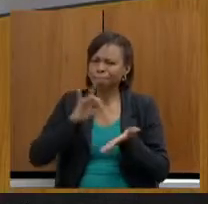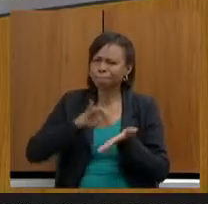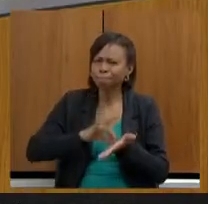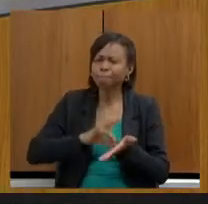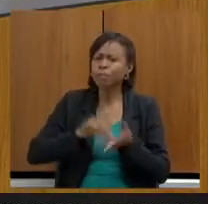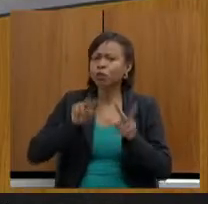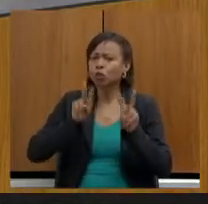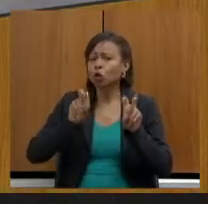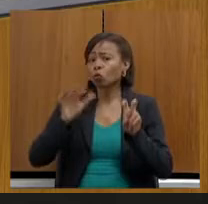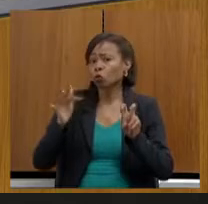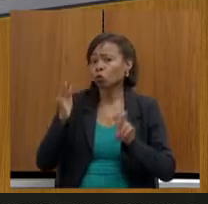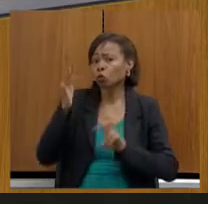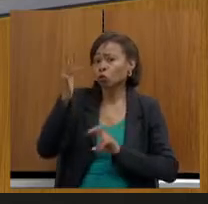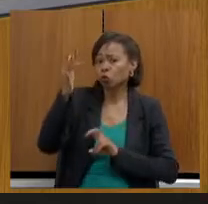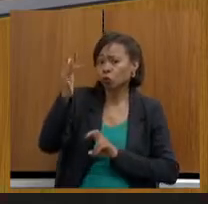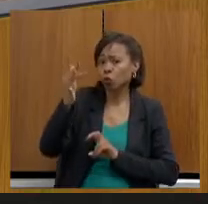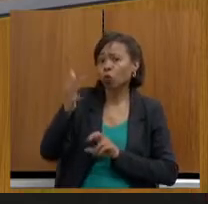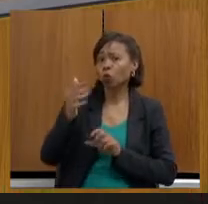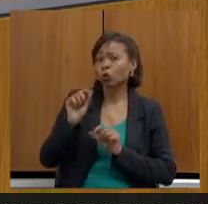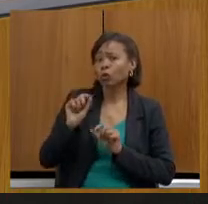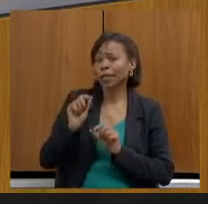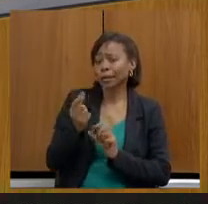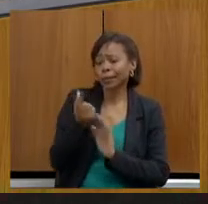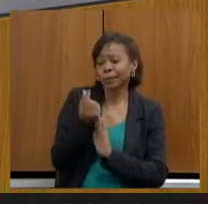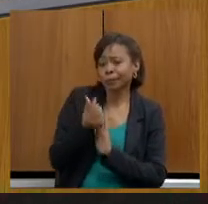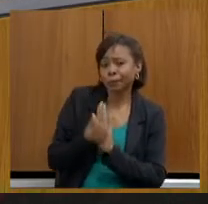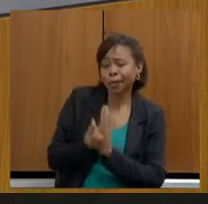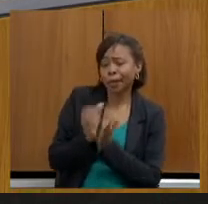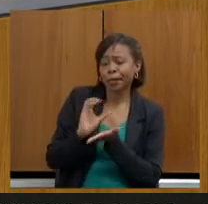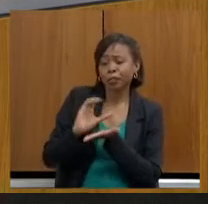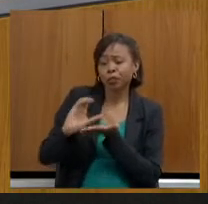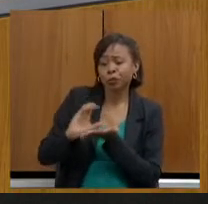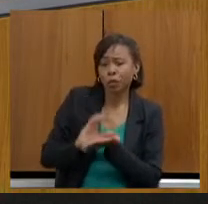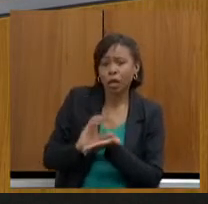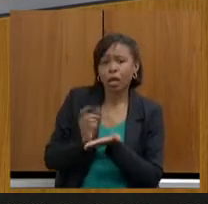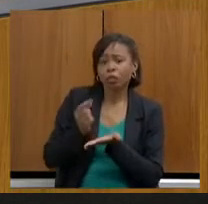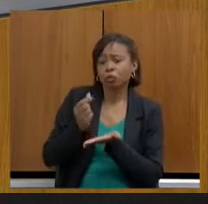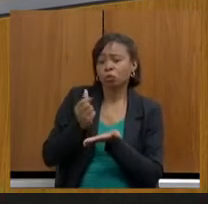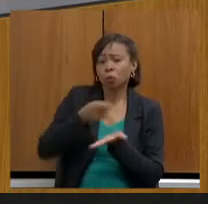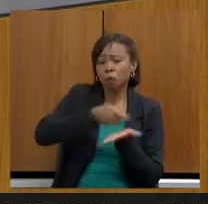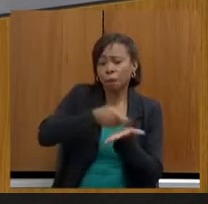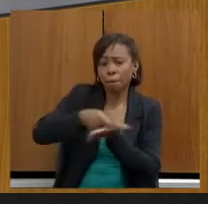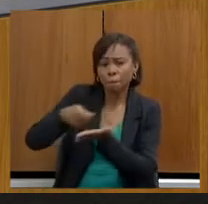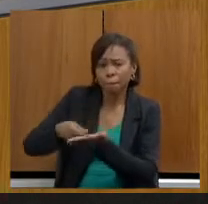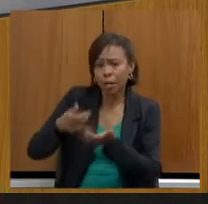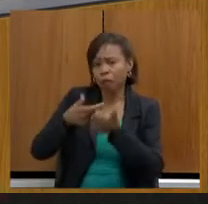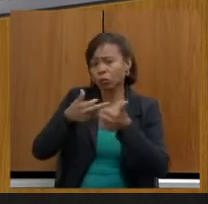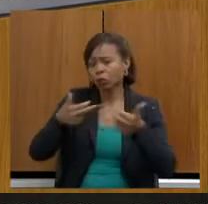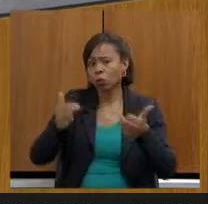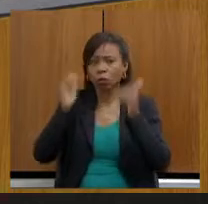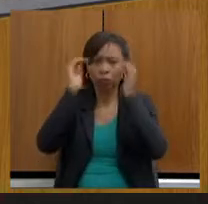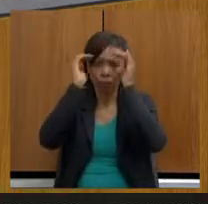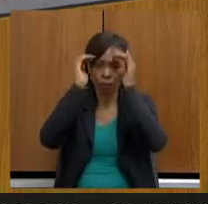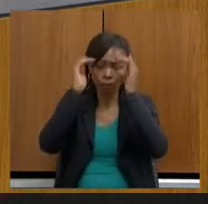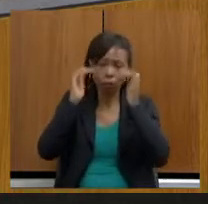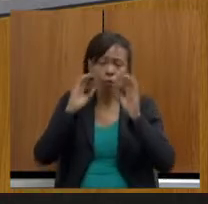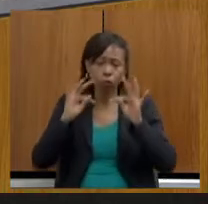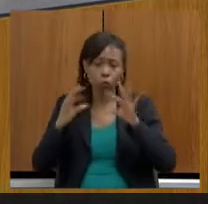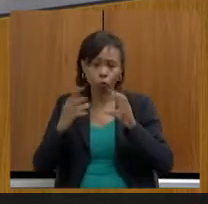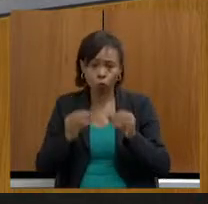do nosso futuro em termos de execução Financeira em termos de das nossas obrigações né de honrar os compromissos